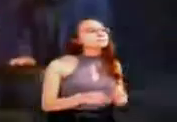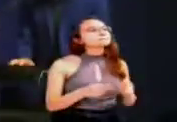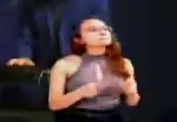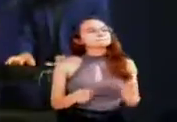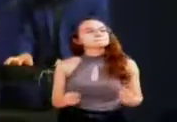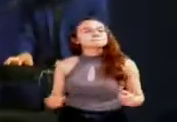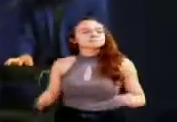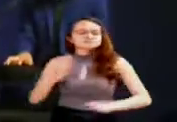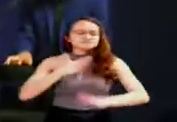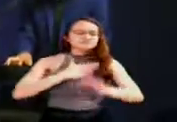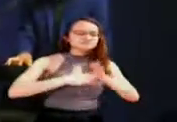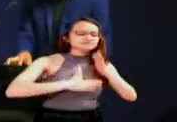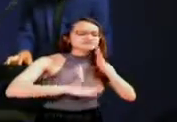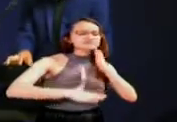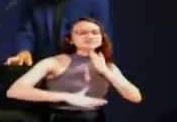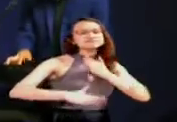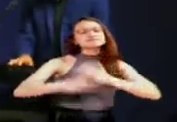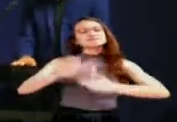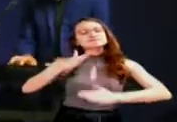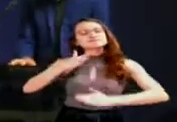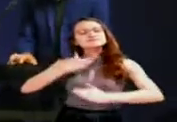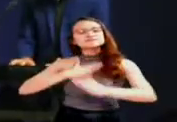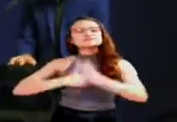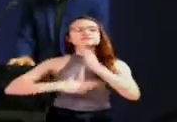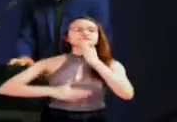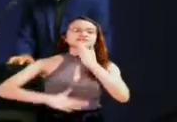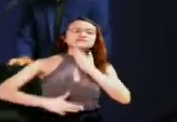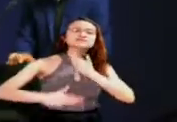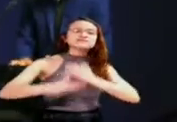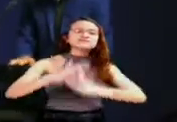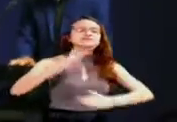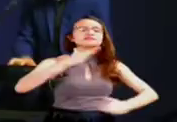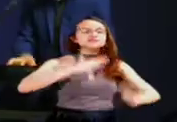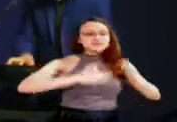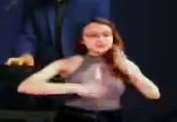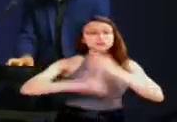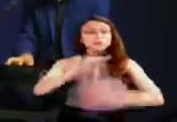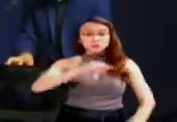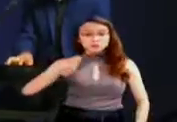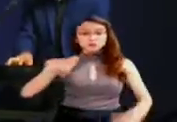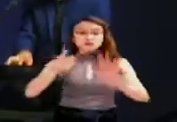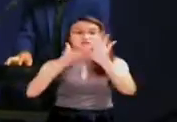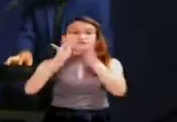sossegai, sossegai, o mestre manda,